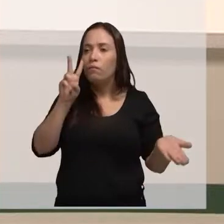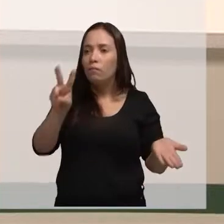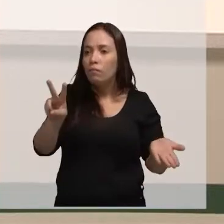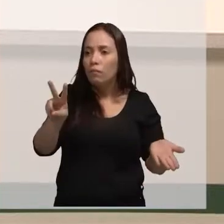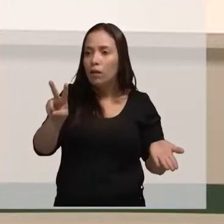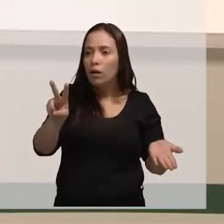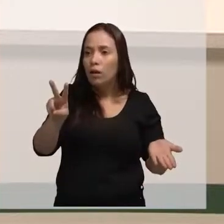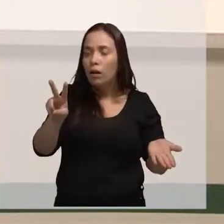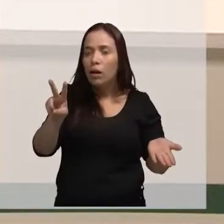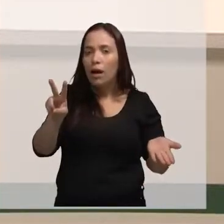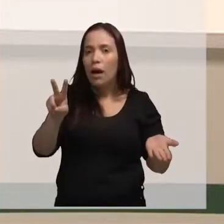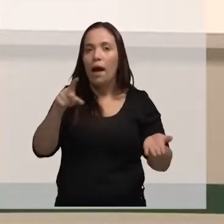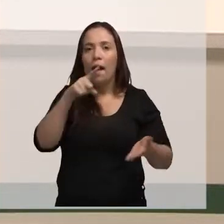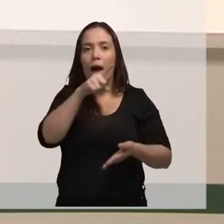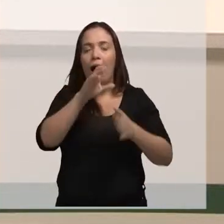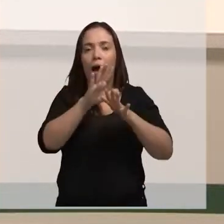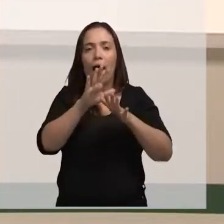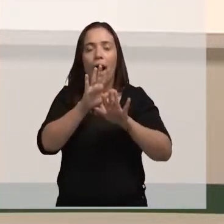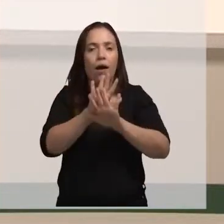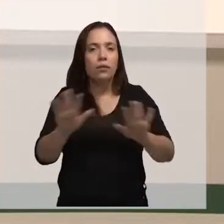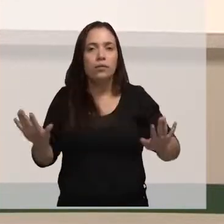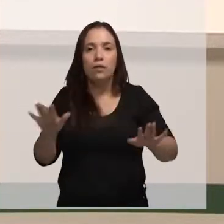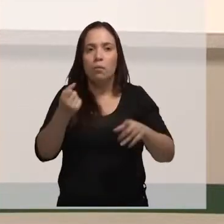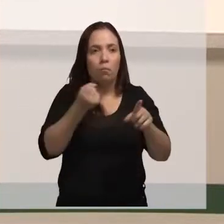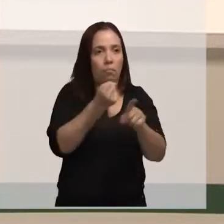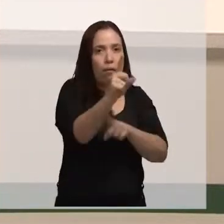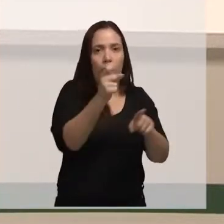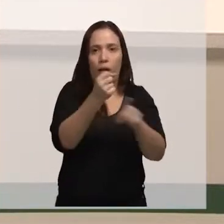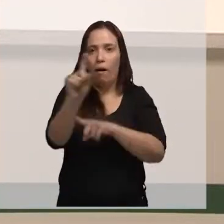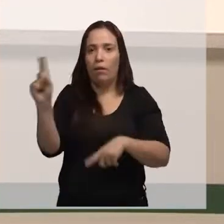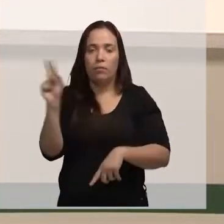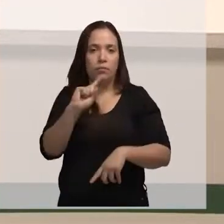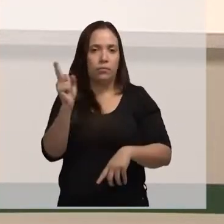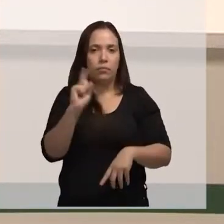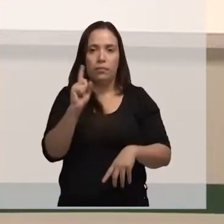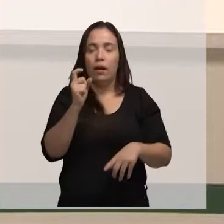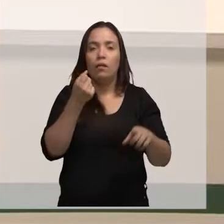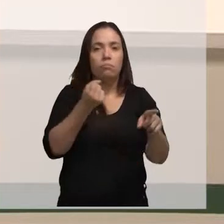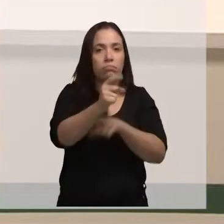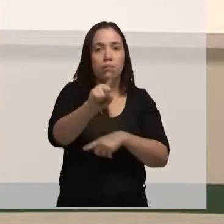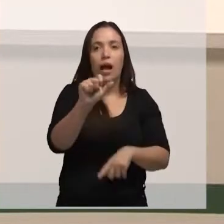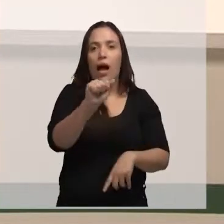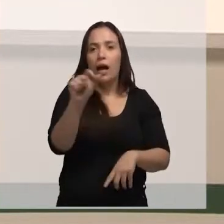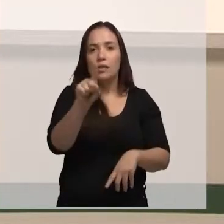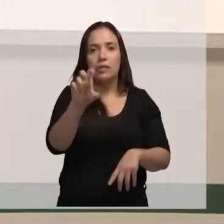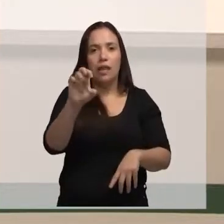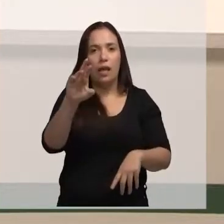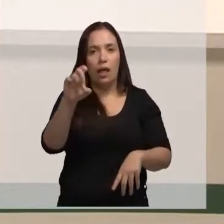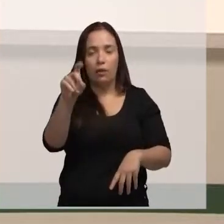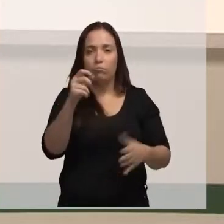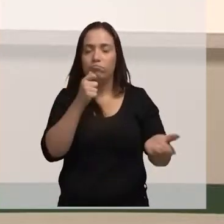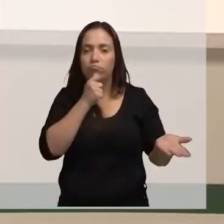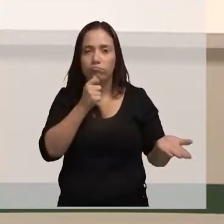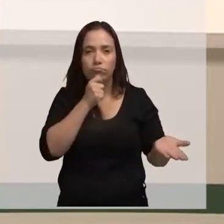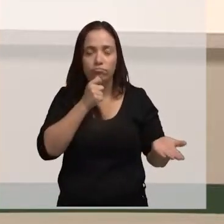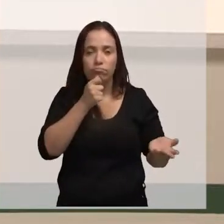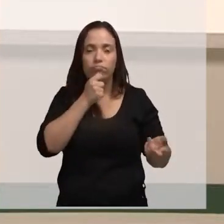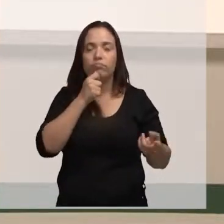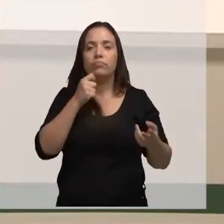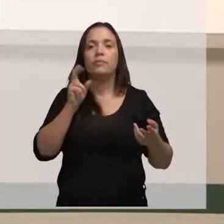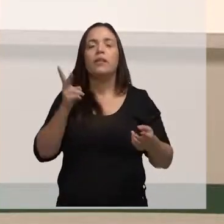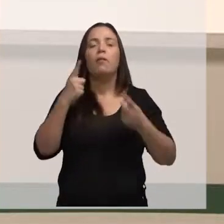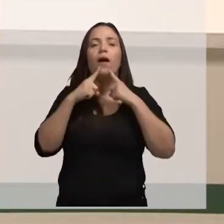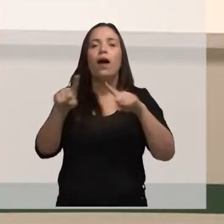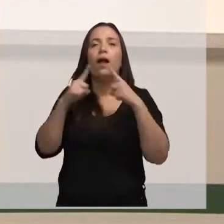eles, você falou isso aqui várias vezes. Eles não botam para fora ninguém, eles não expulsaram o Azeredo, eles não caçaram aquilo que a gente reclamou aqui